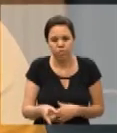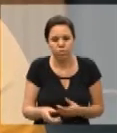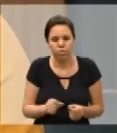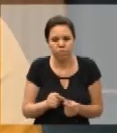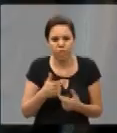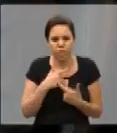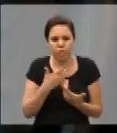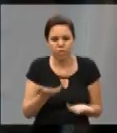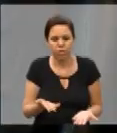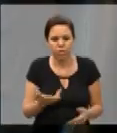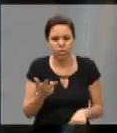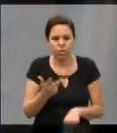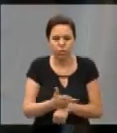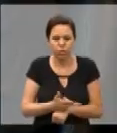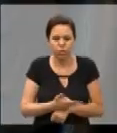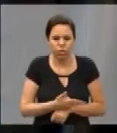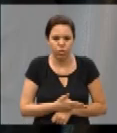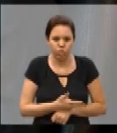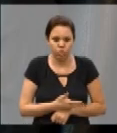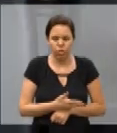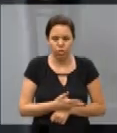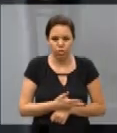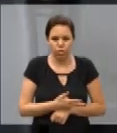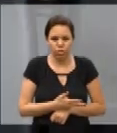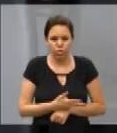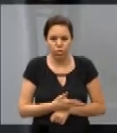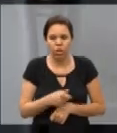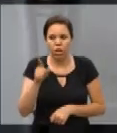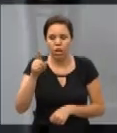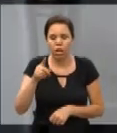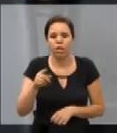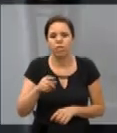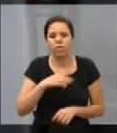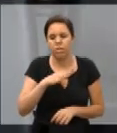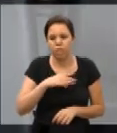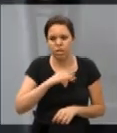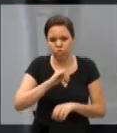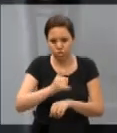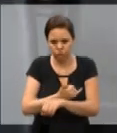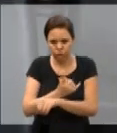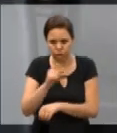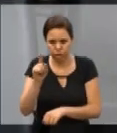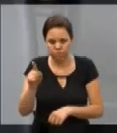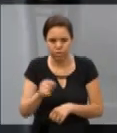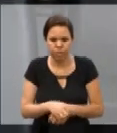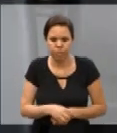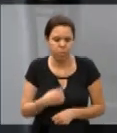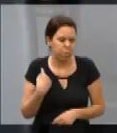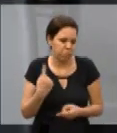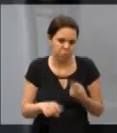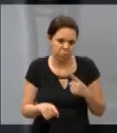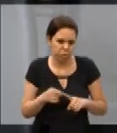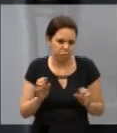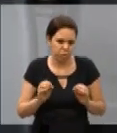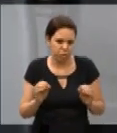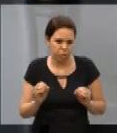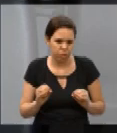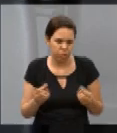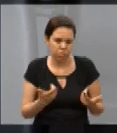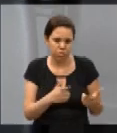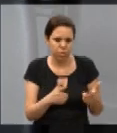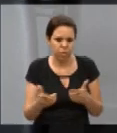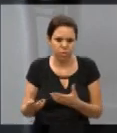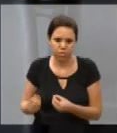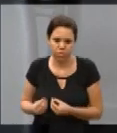foi engraçado quando a gente filmou com o trem de Jaguariúna, né? Que assim, claro que nós não combinamos, nós não temos, a produção não